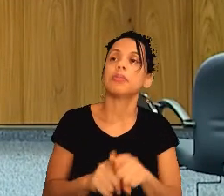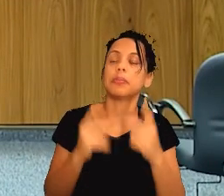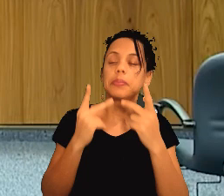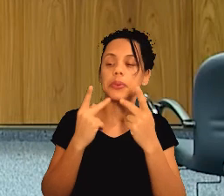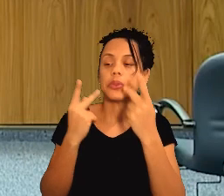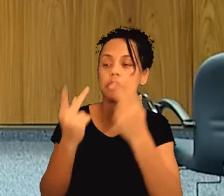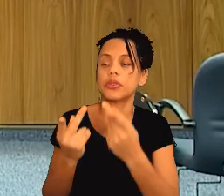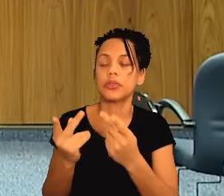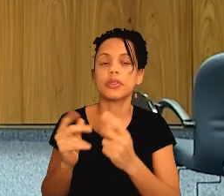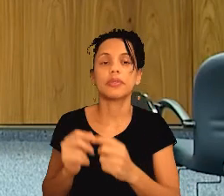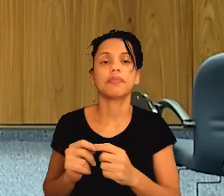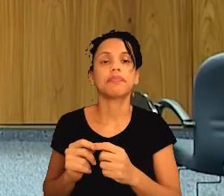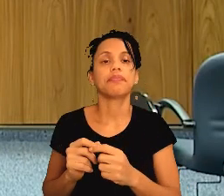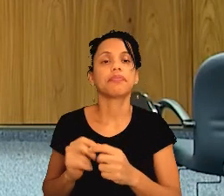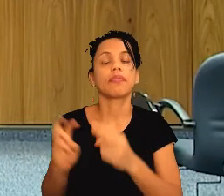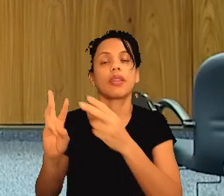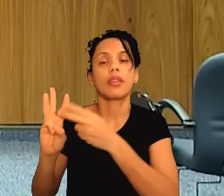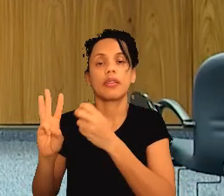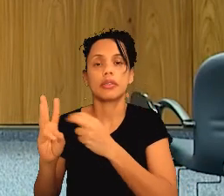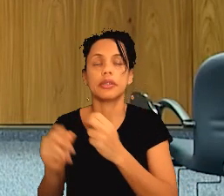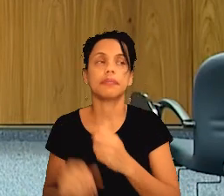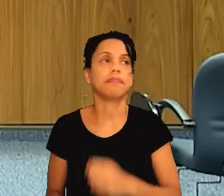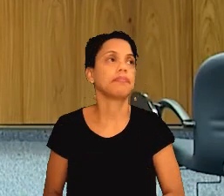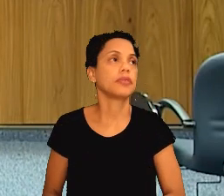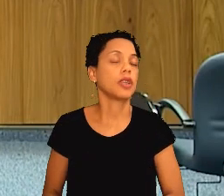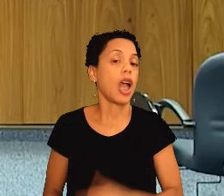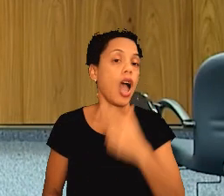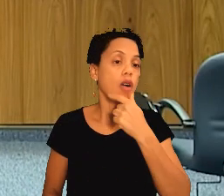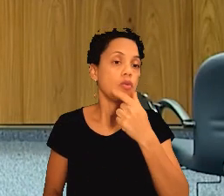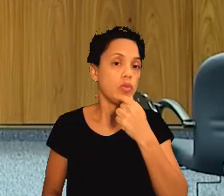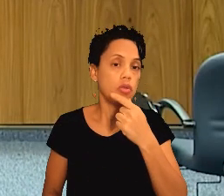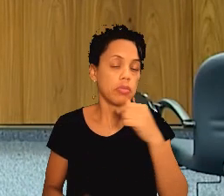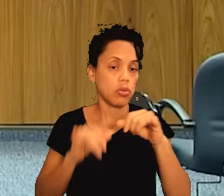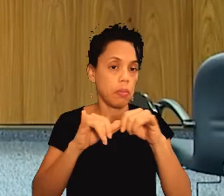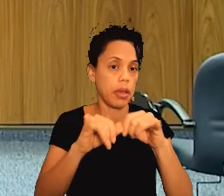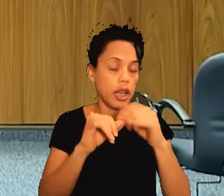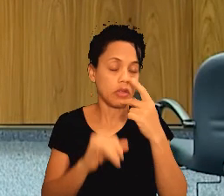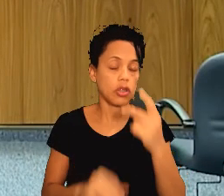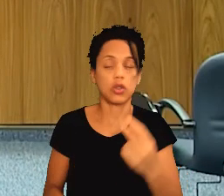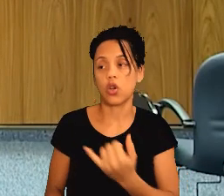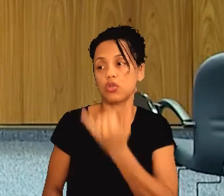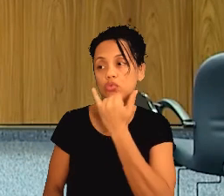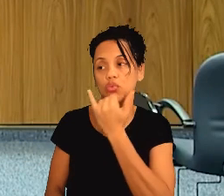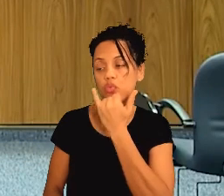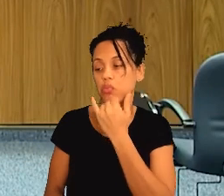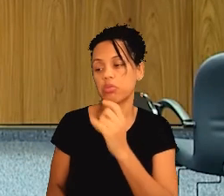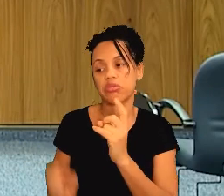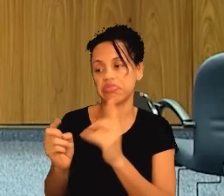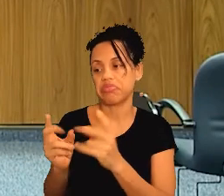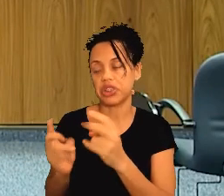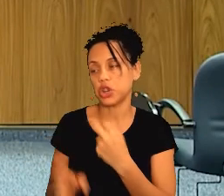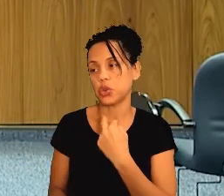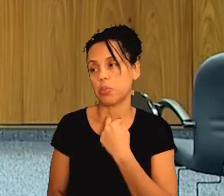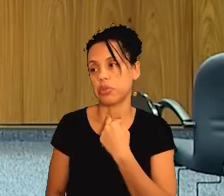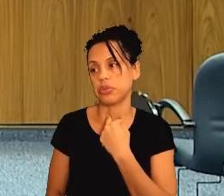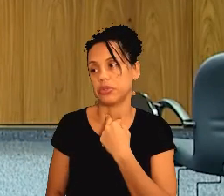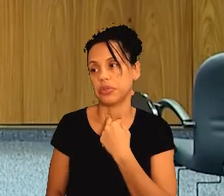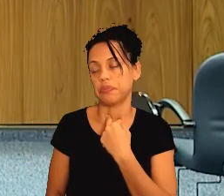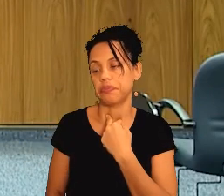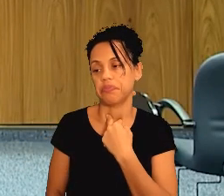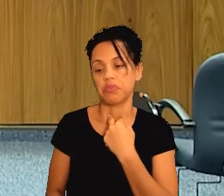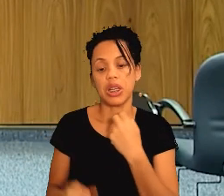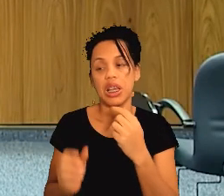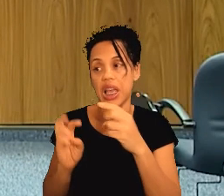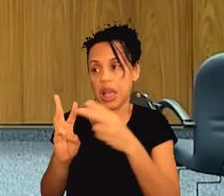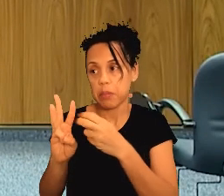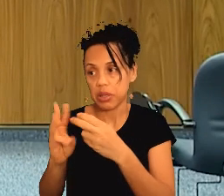que ela ia visitar, e o comerciante disse que não podia vender. E, no fim, depois de muita discussão, ele disse: